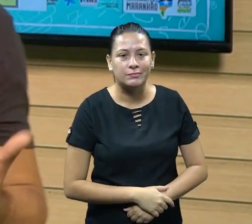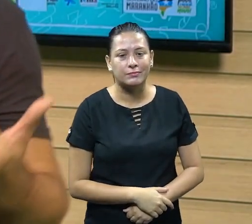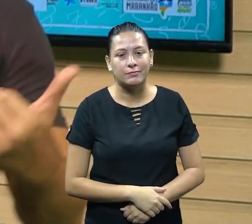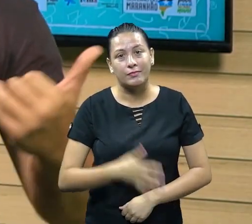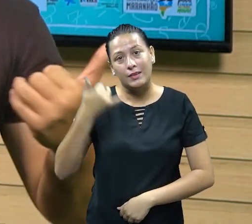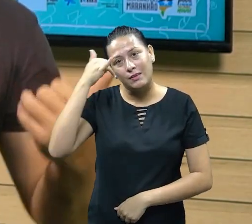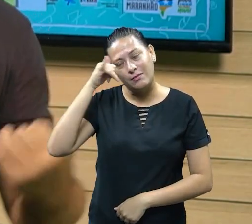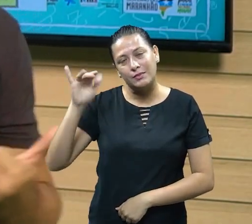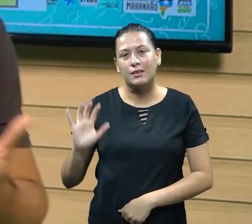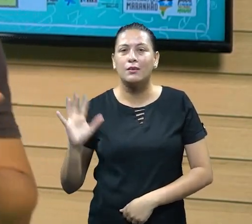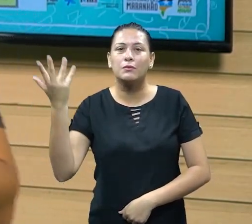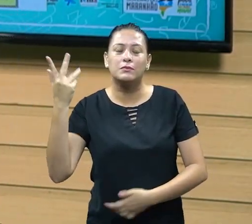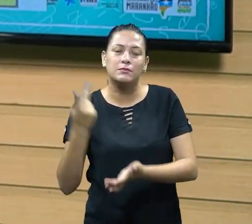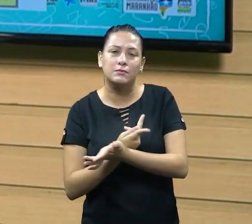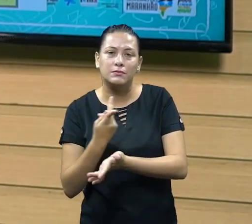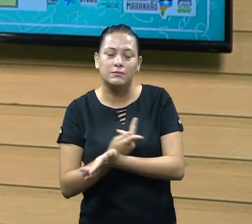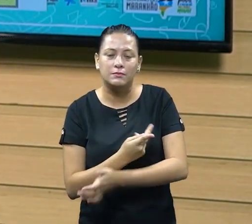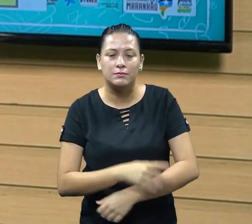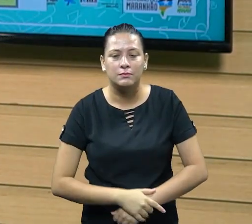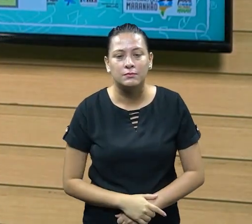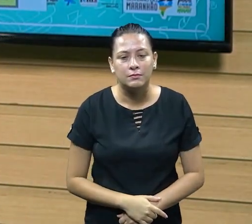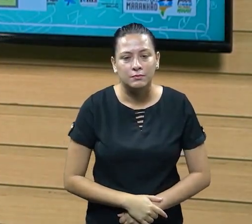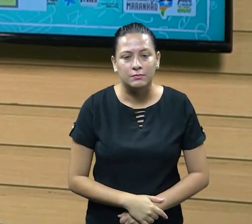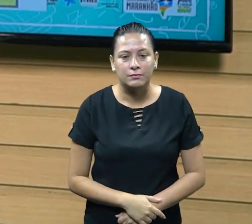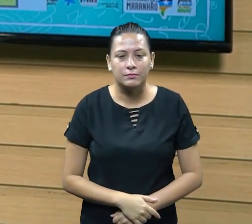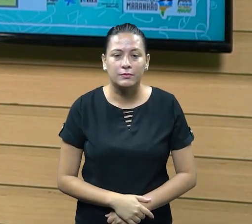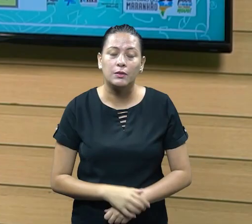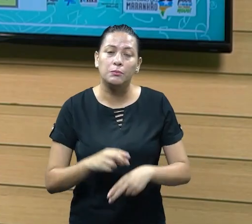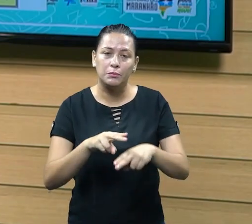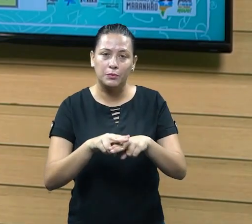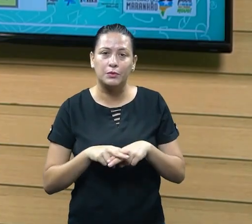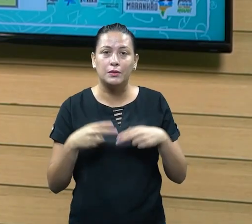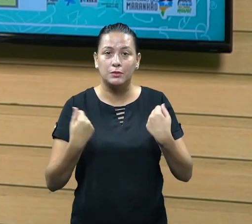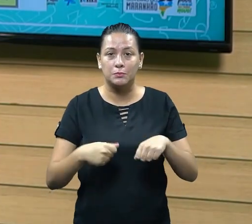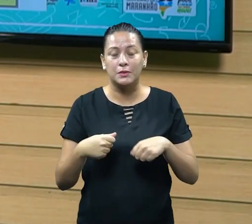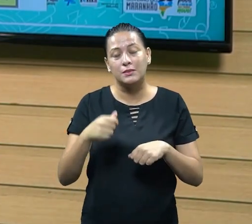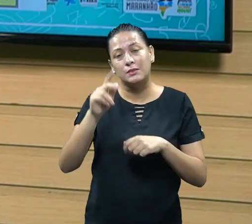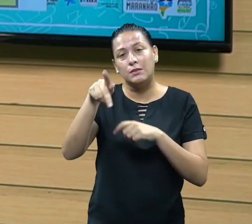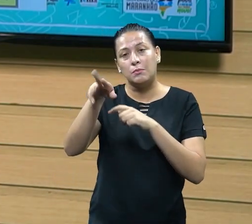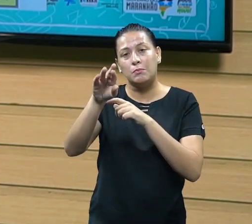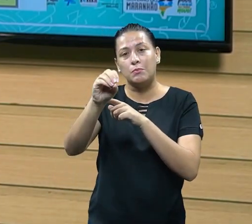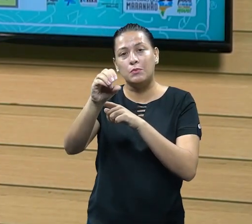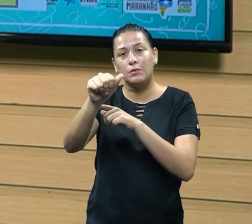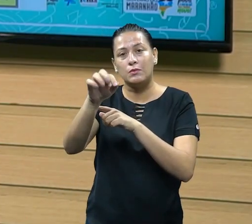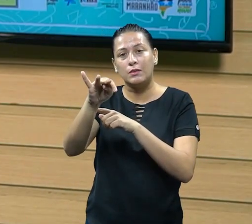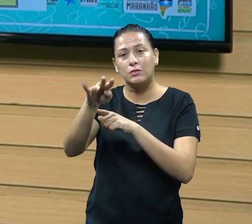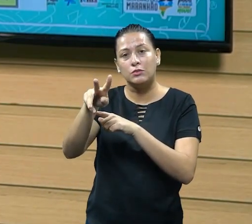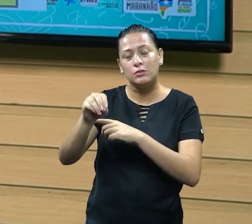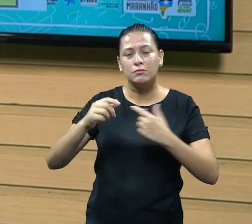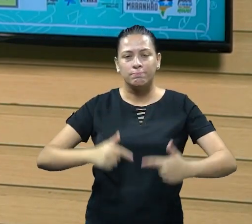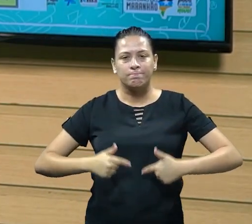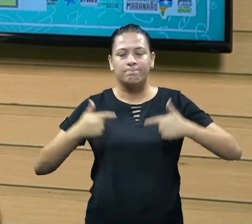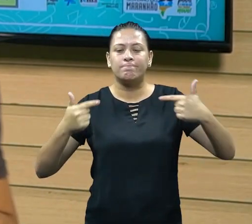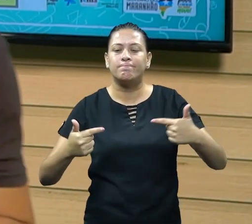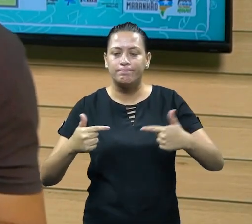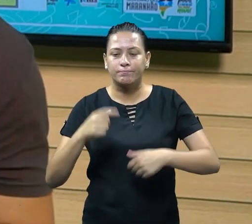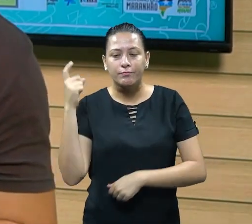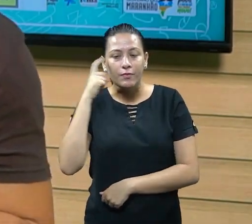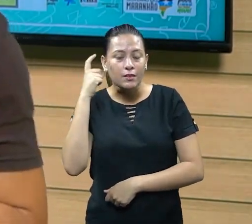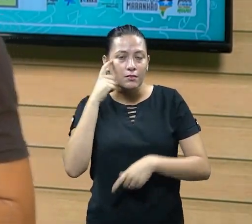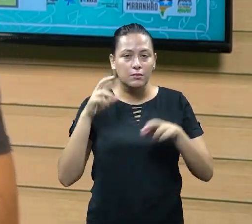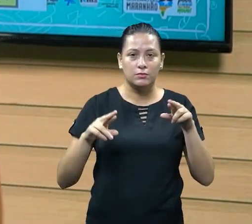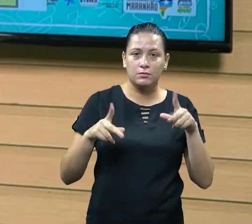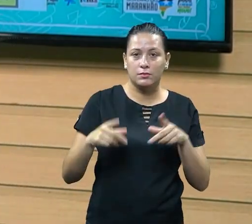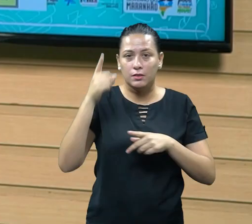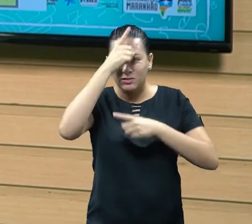impedir, deixar com que não aconteça algo de errado acontecer. Então para isso precisa ser proativo, né? Ter iniciativa, buscar correr